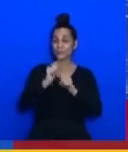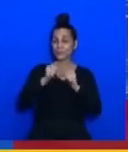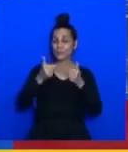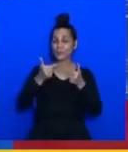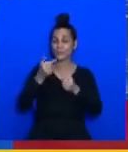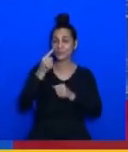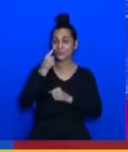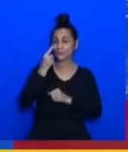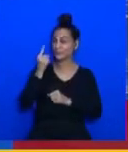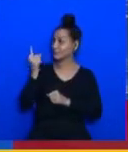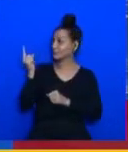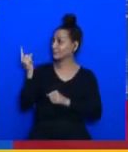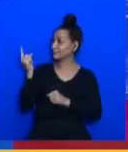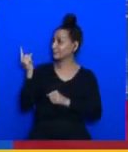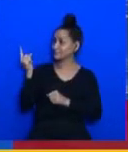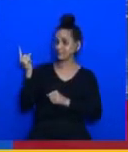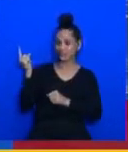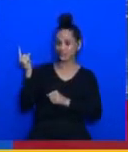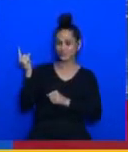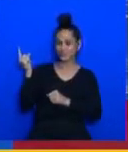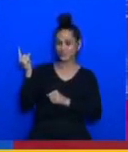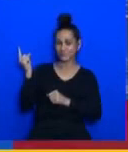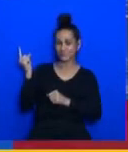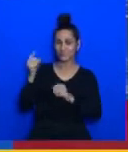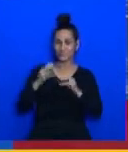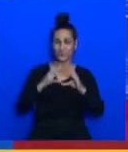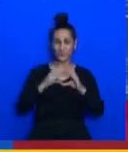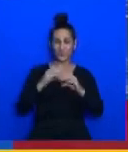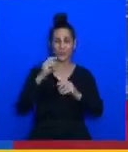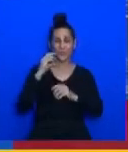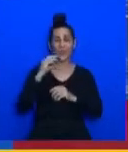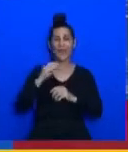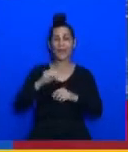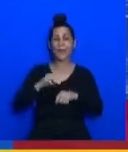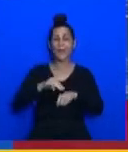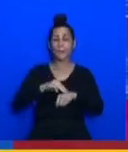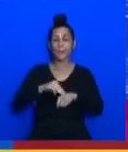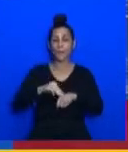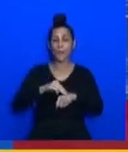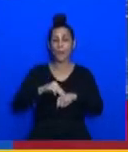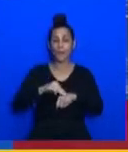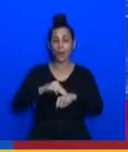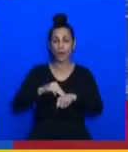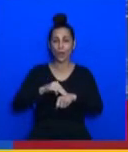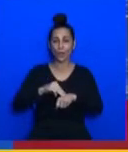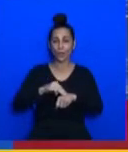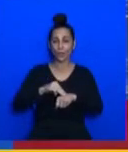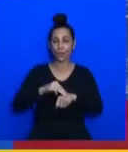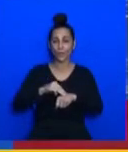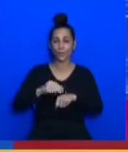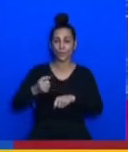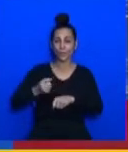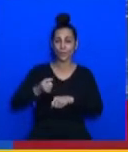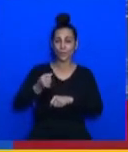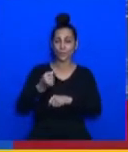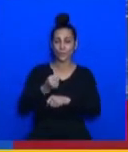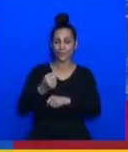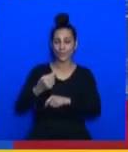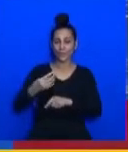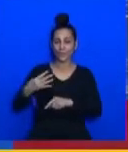número. O sétimo e último número do dia de sorte. Bola rosa, bola marrom, perdão. Bola marrom,